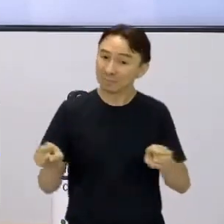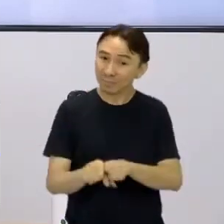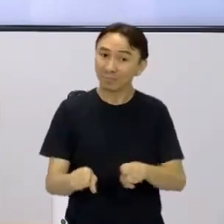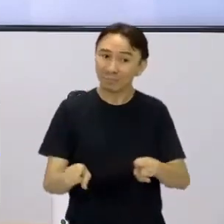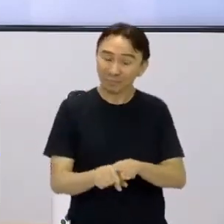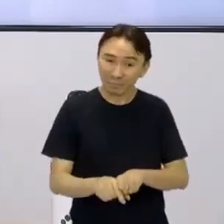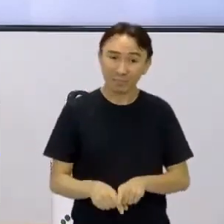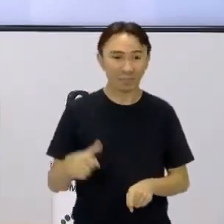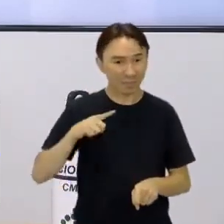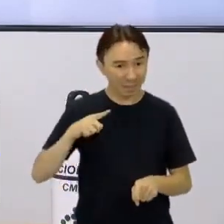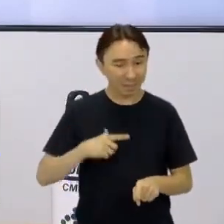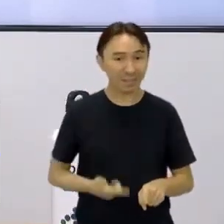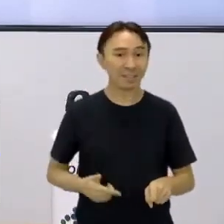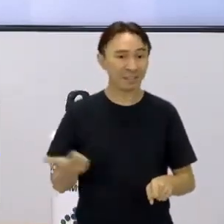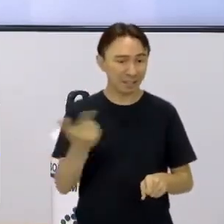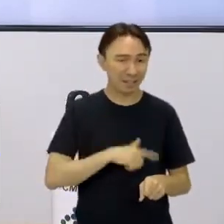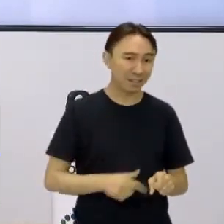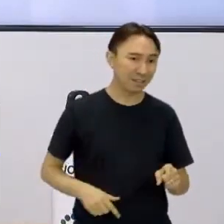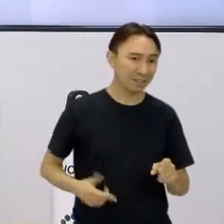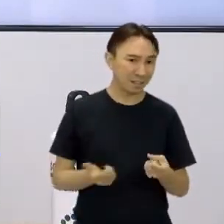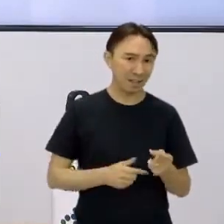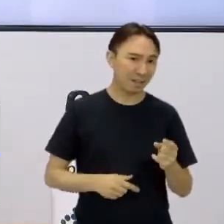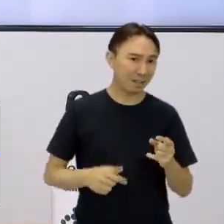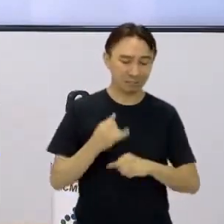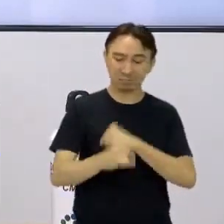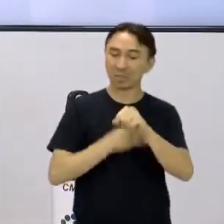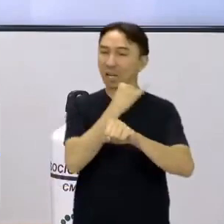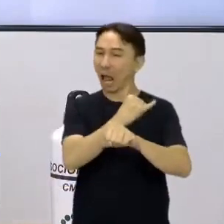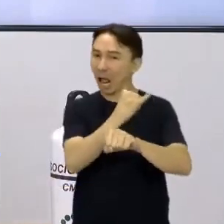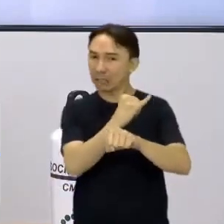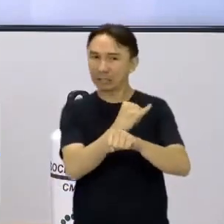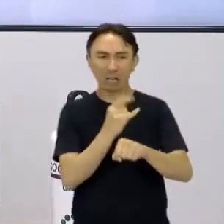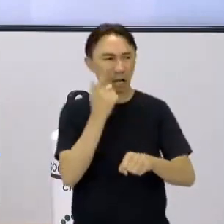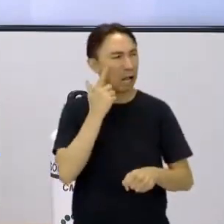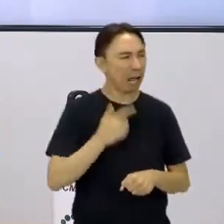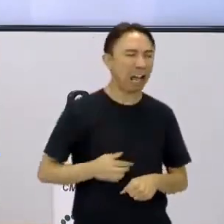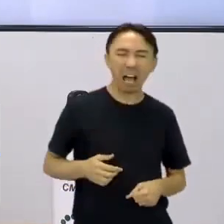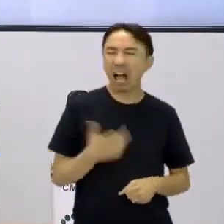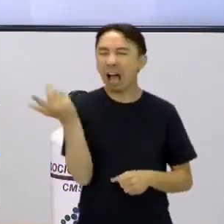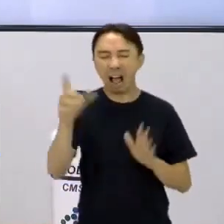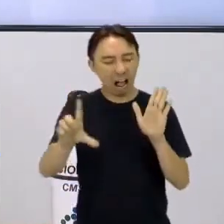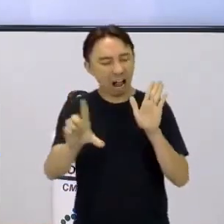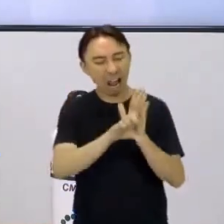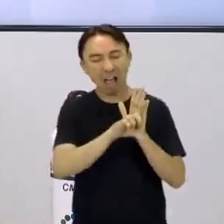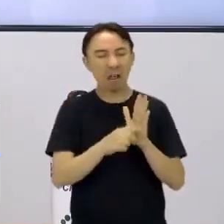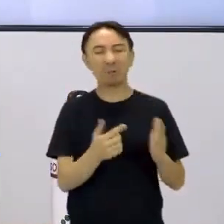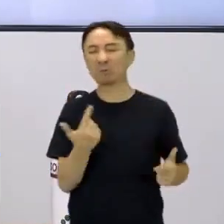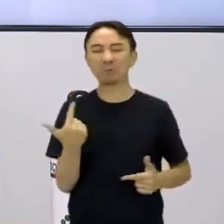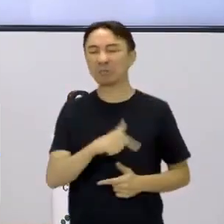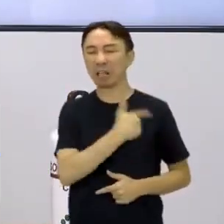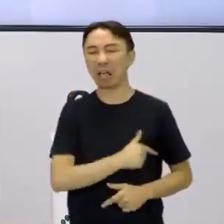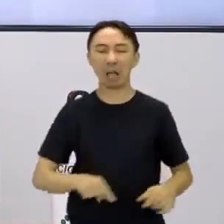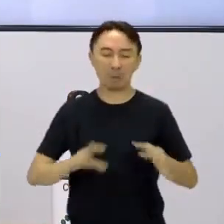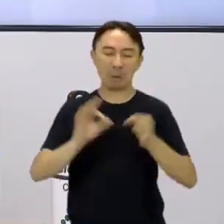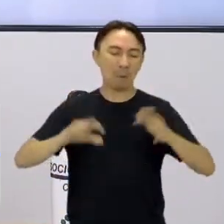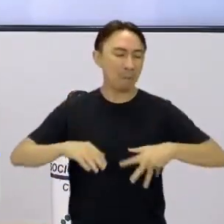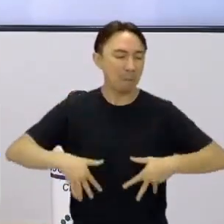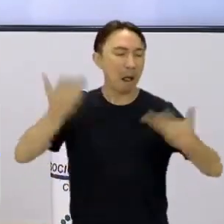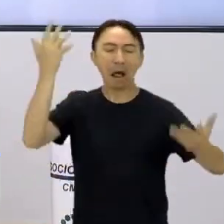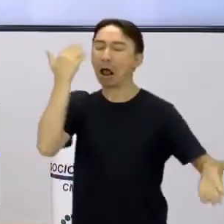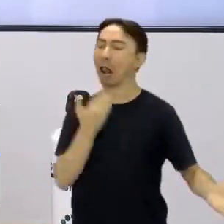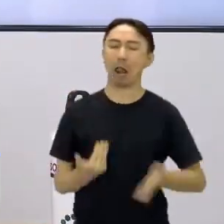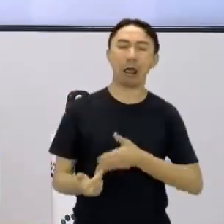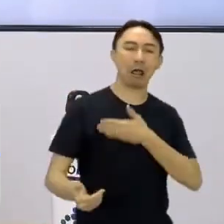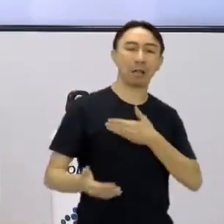uma terra sem lei e que a gente tem que tomar cuidado, a gente tem que respeitar, a gente tem que justamente fazer com que a internet seja um ambiente